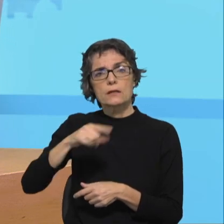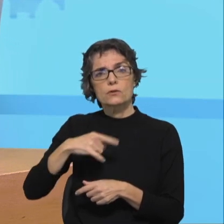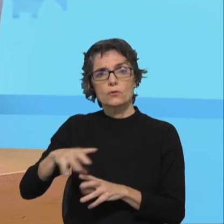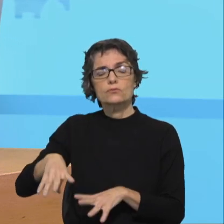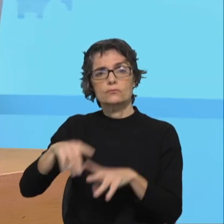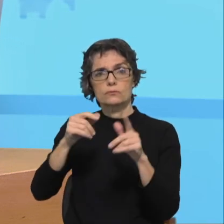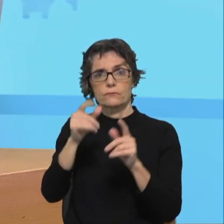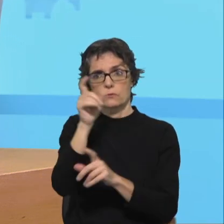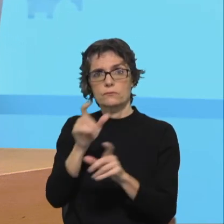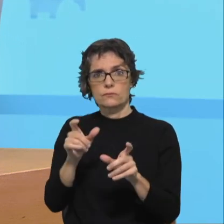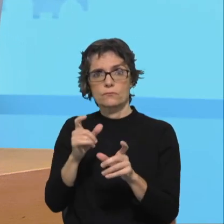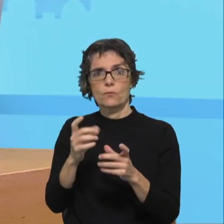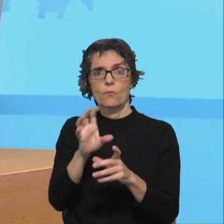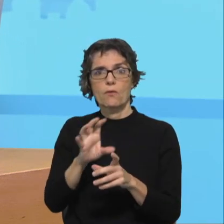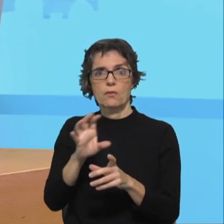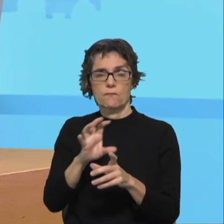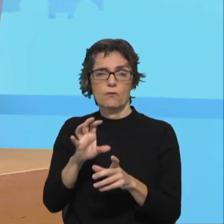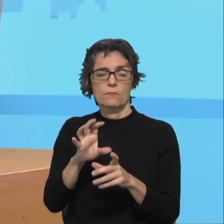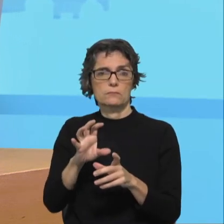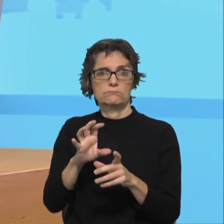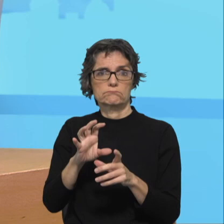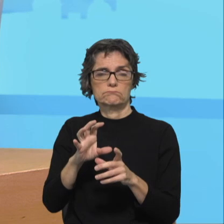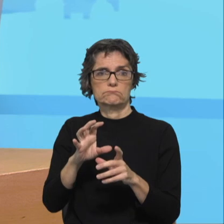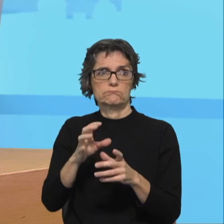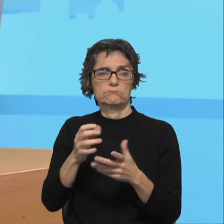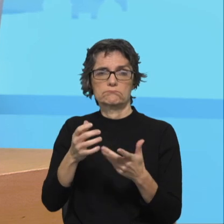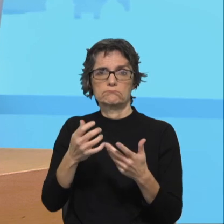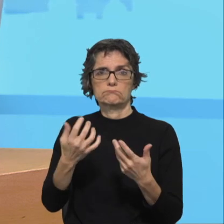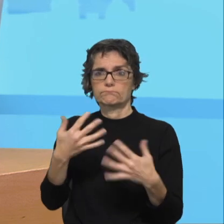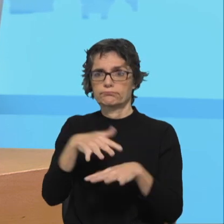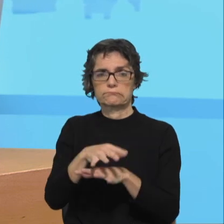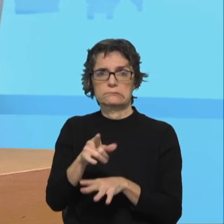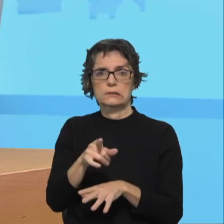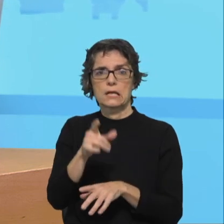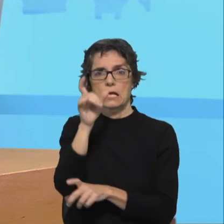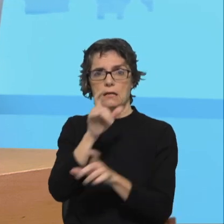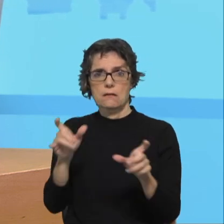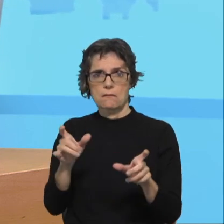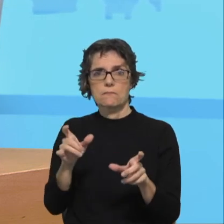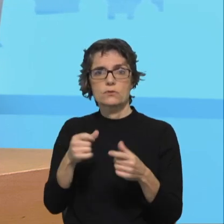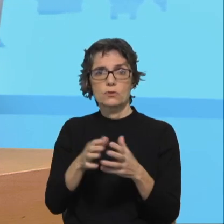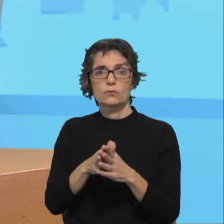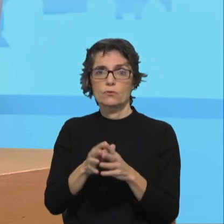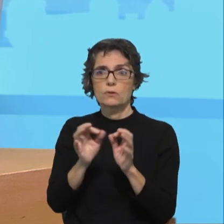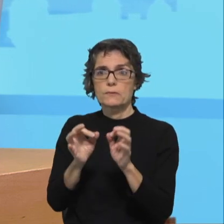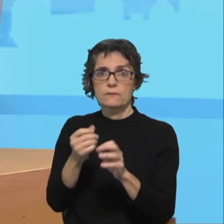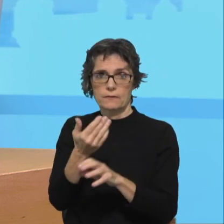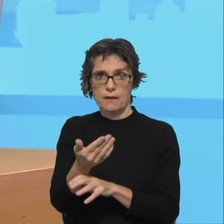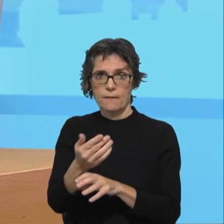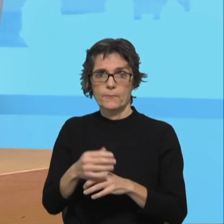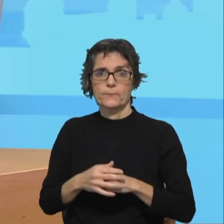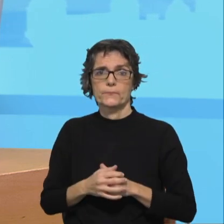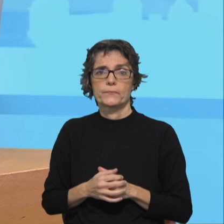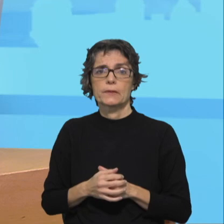integral. Todas as dimensões da pessoa podem ganhar com este instrumento. Nós vimos que ao longo da